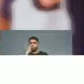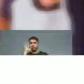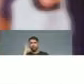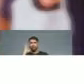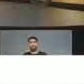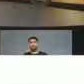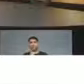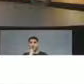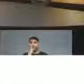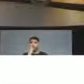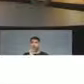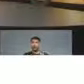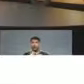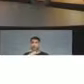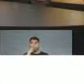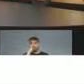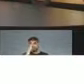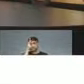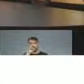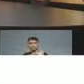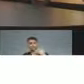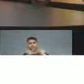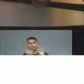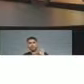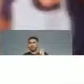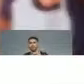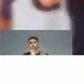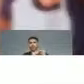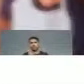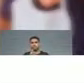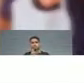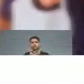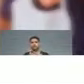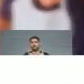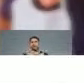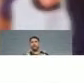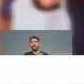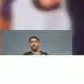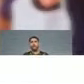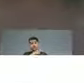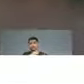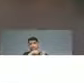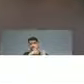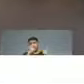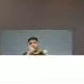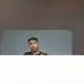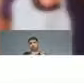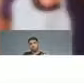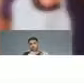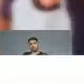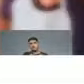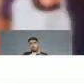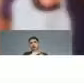Ministério da Agricultura afirmou que há condições de ampliar a agropecuária com respeito ao código florestal é aonde nós